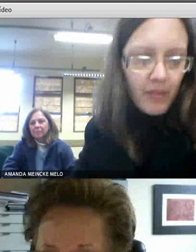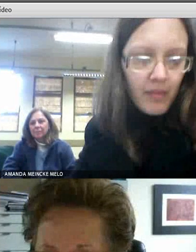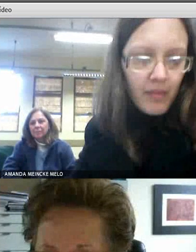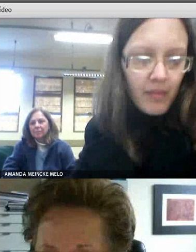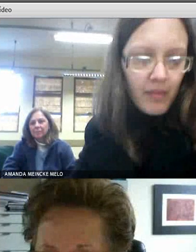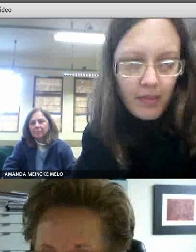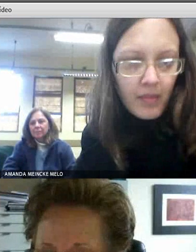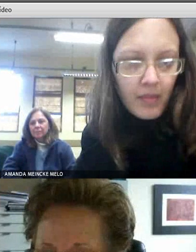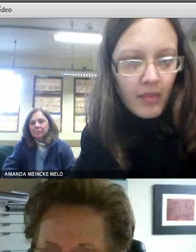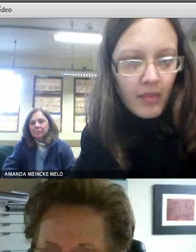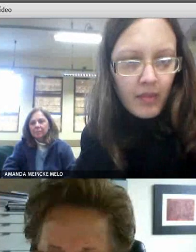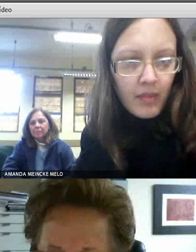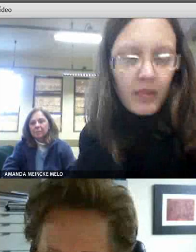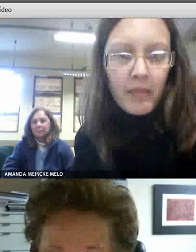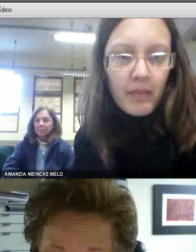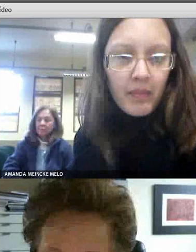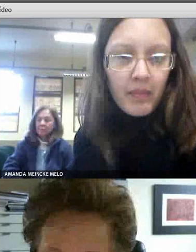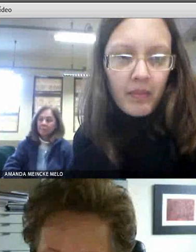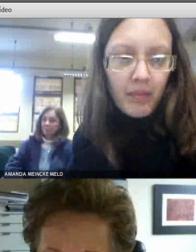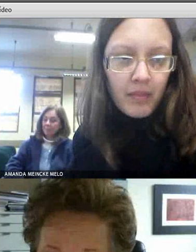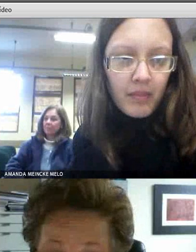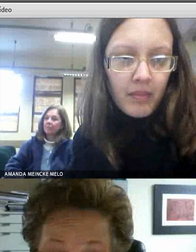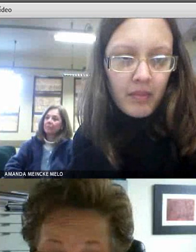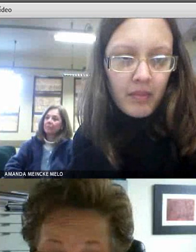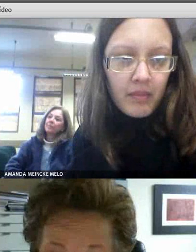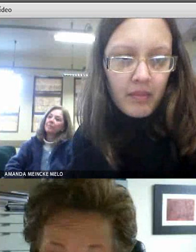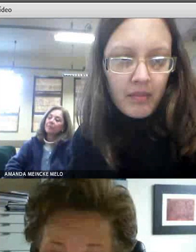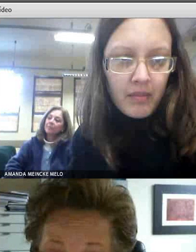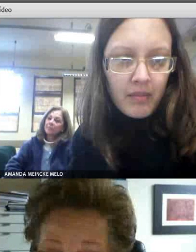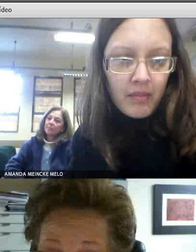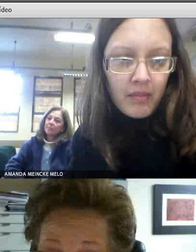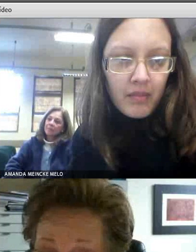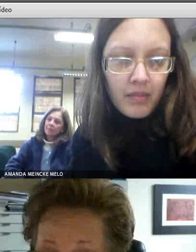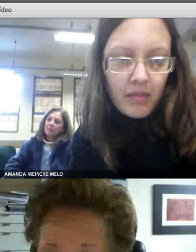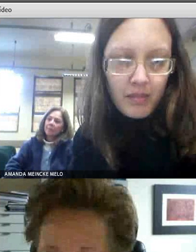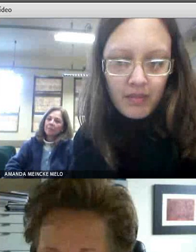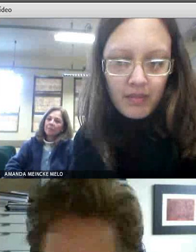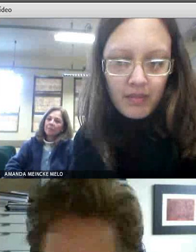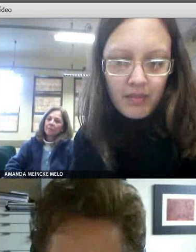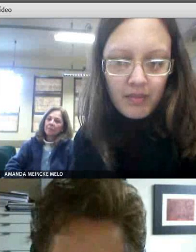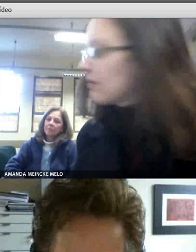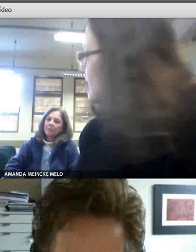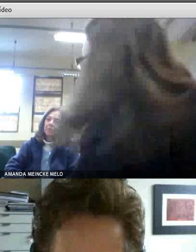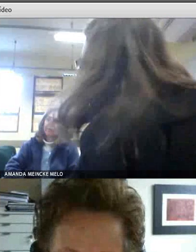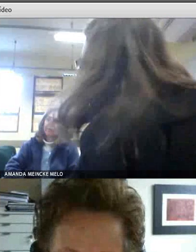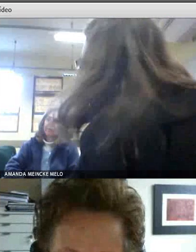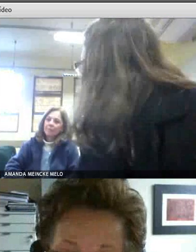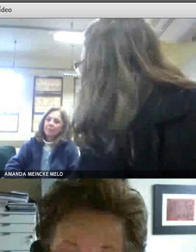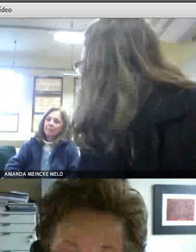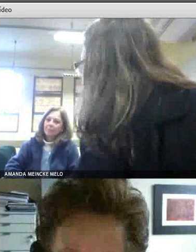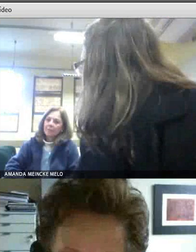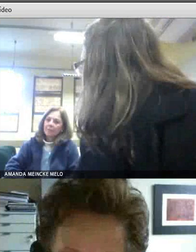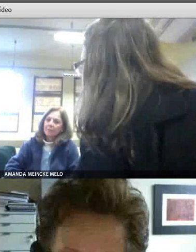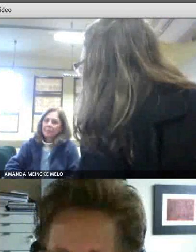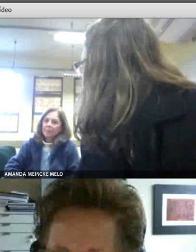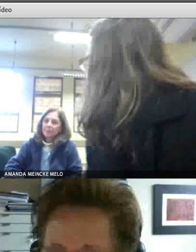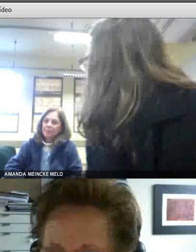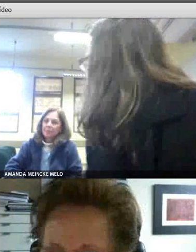e tem que recordar toda vez que trabalha com aquilo. Não sabia. Então, ele cansou o Juliano Tonezzi, ele foi